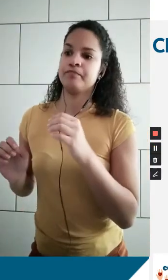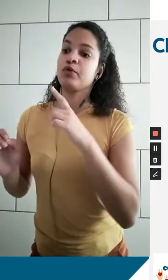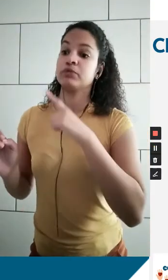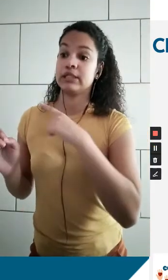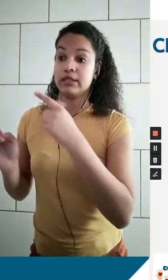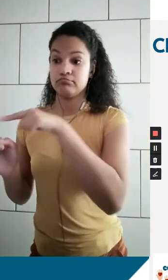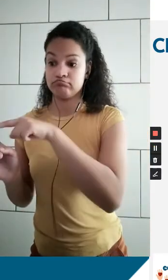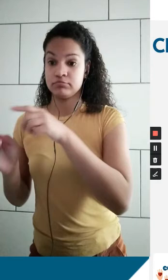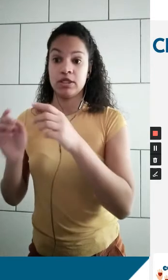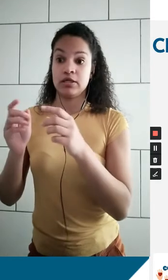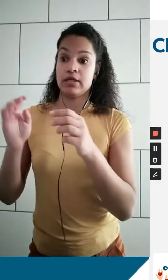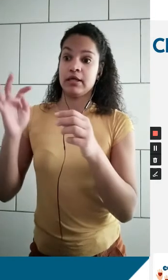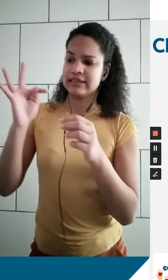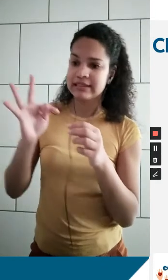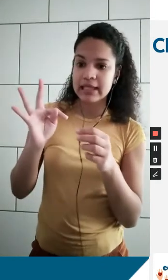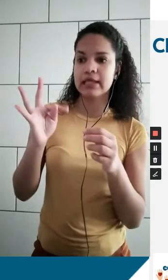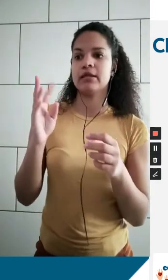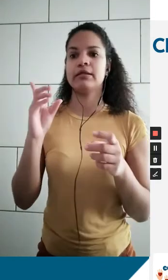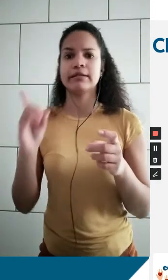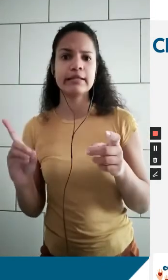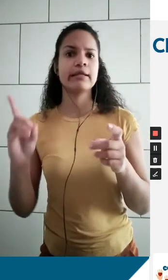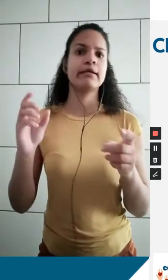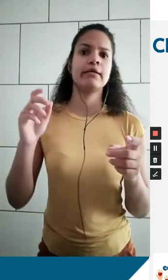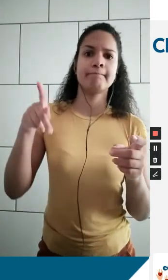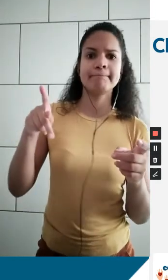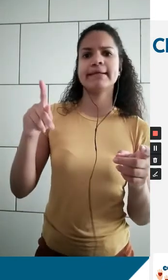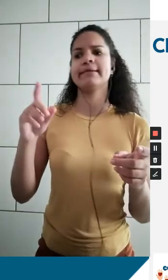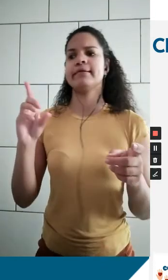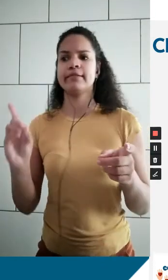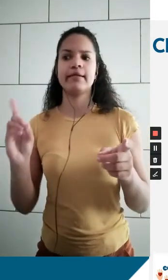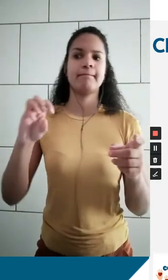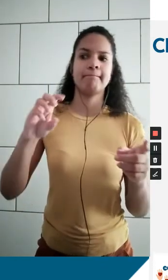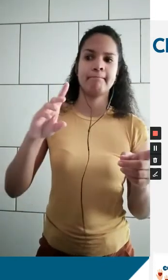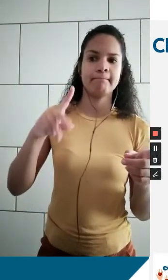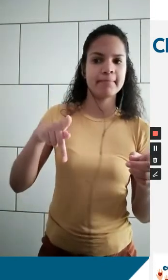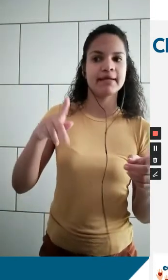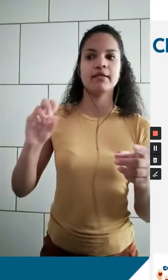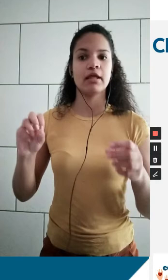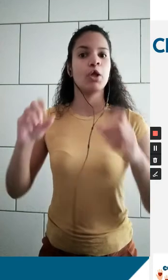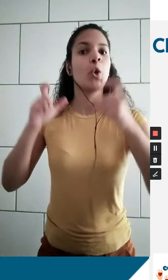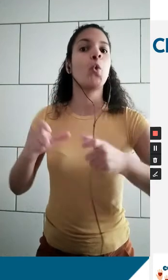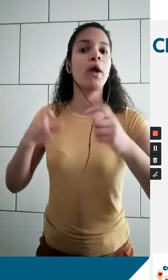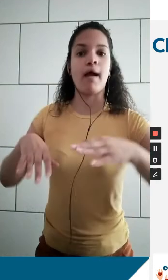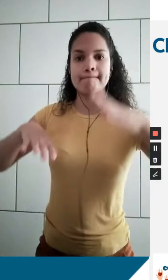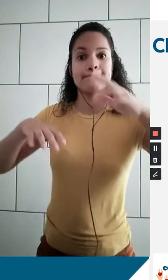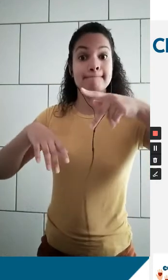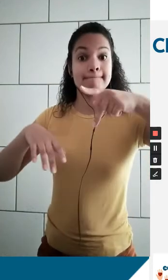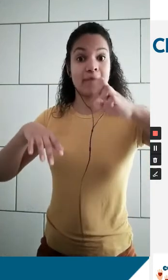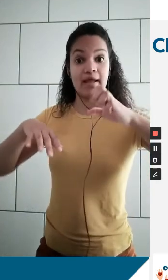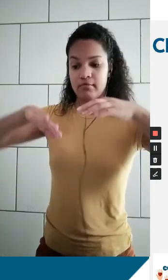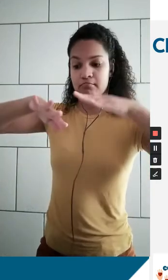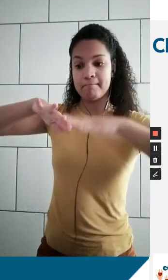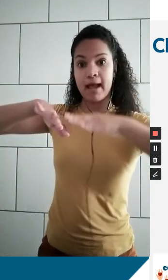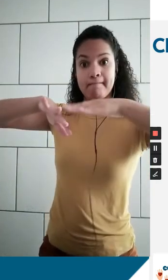grupos fosfatos e os açúcares, ó. O P, o D, o P, o D, o P, o D. E as escadas, quer dizer, onde nós